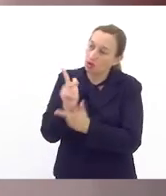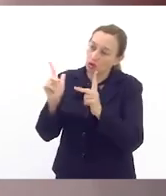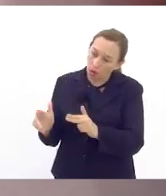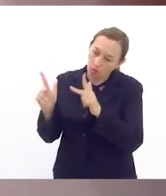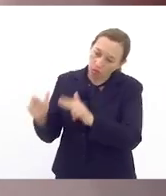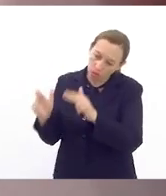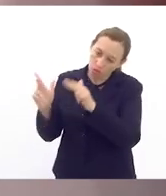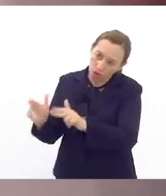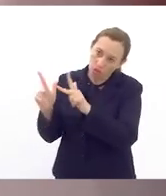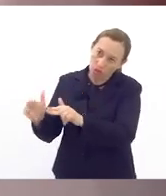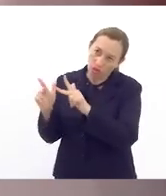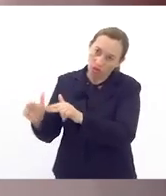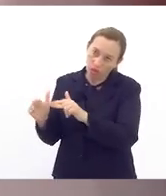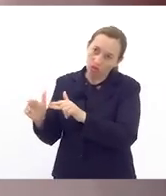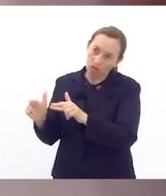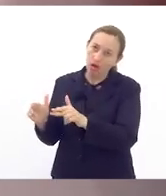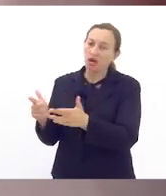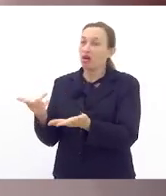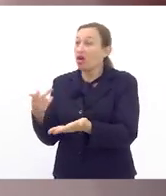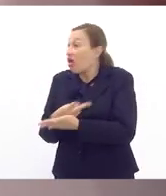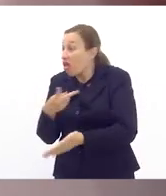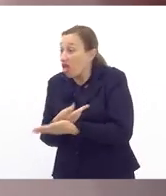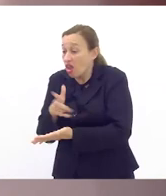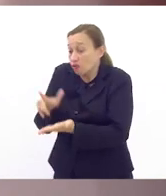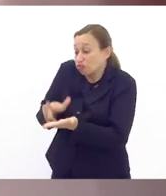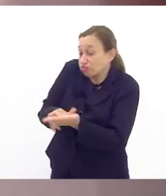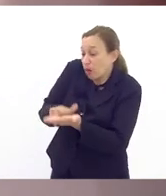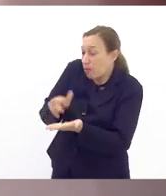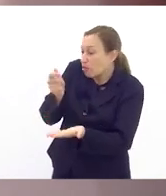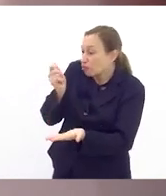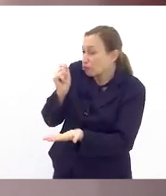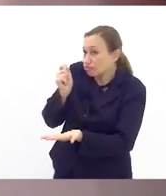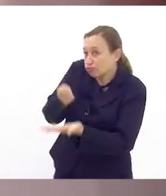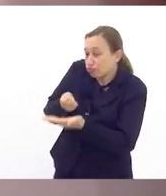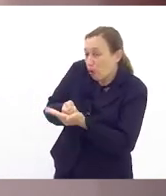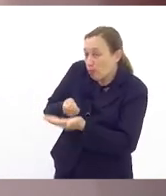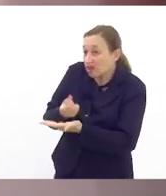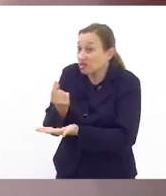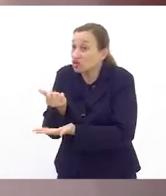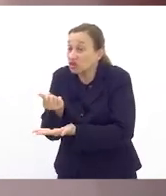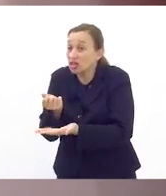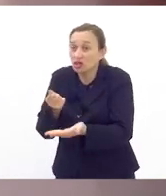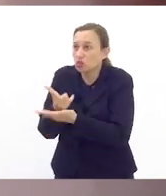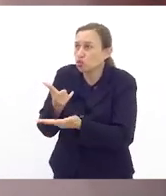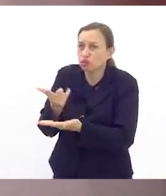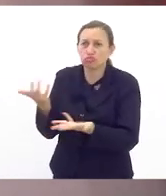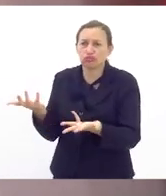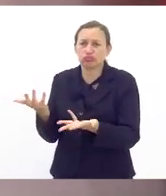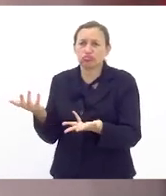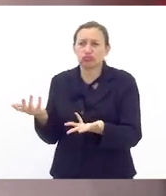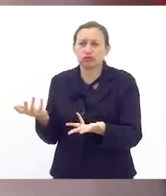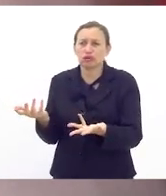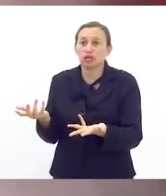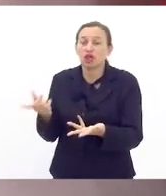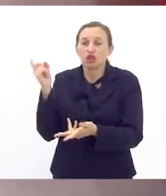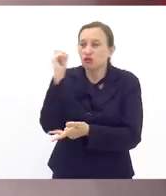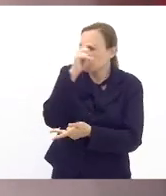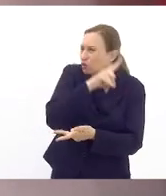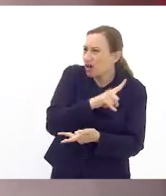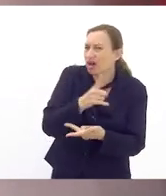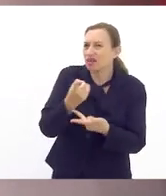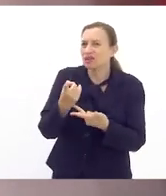duplicidade de faturas cobrança acima do consumo dificuldades